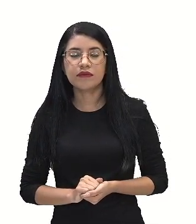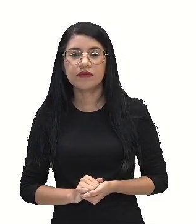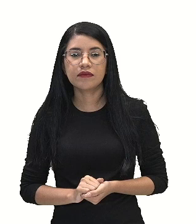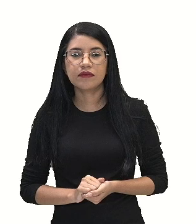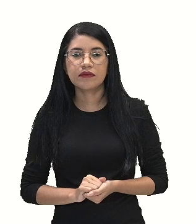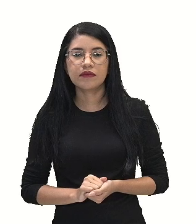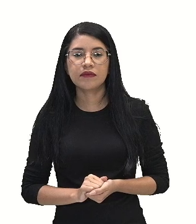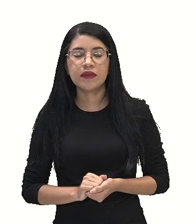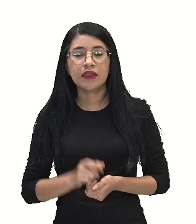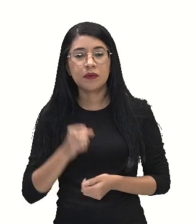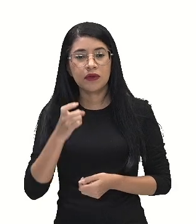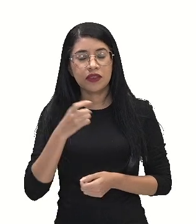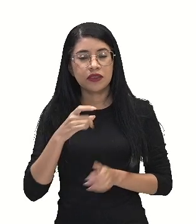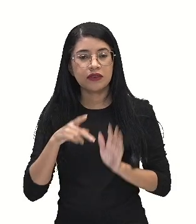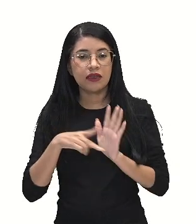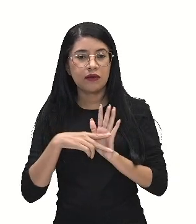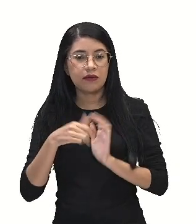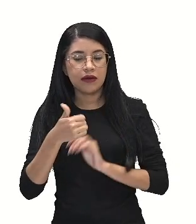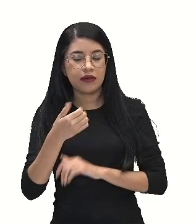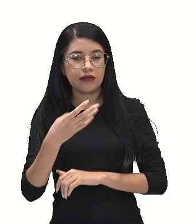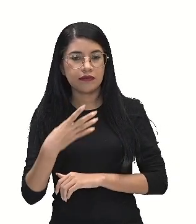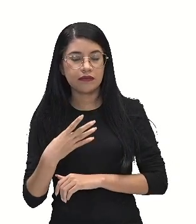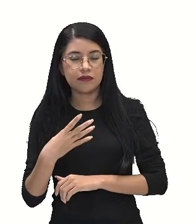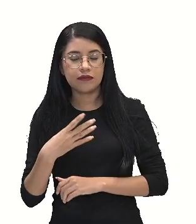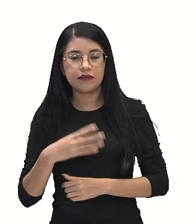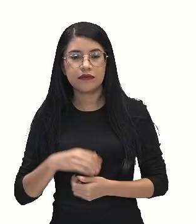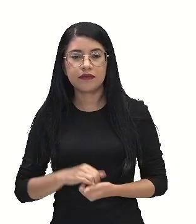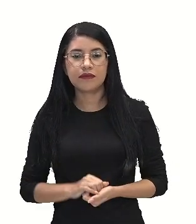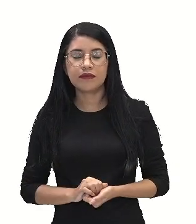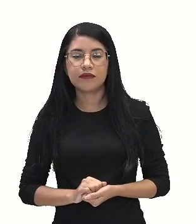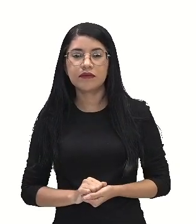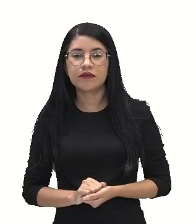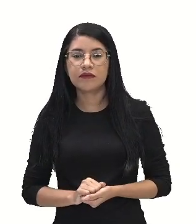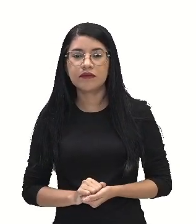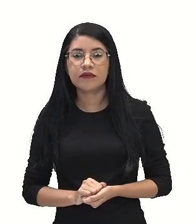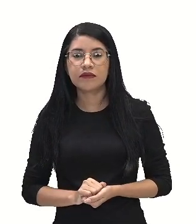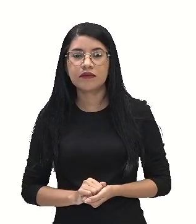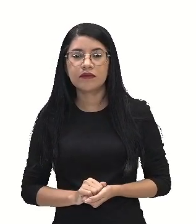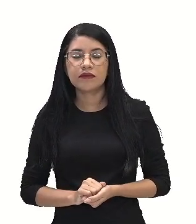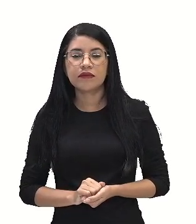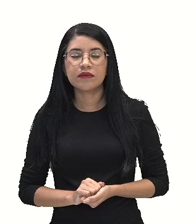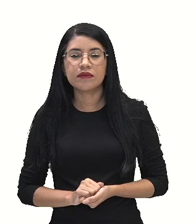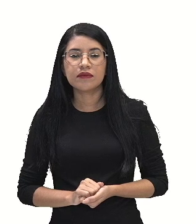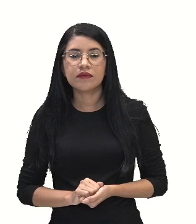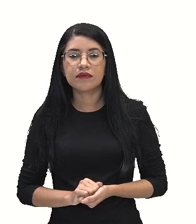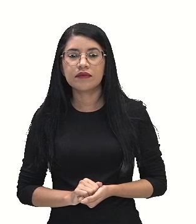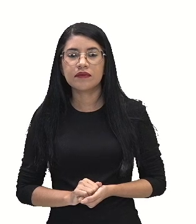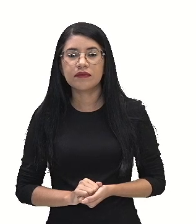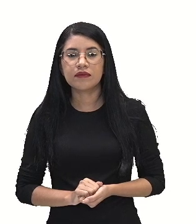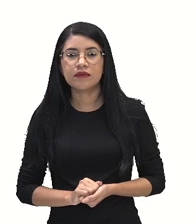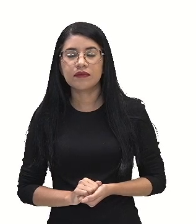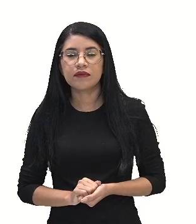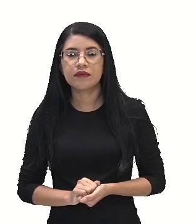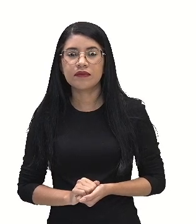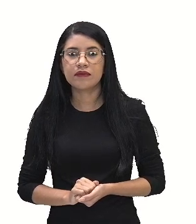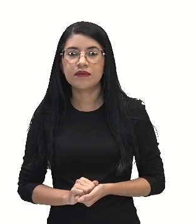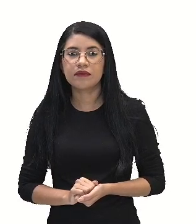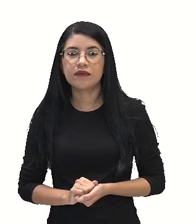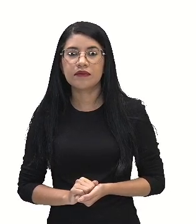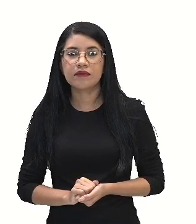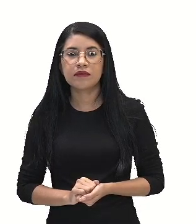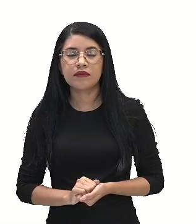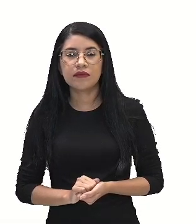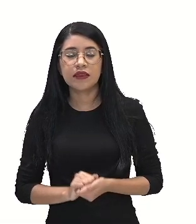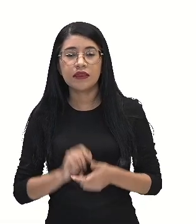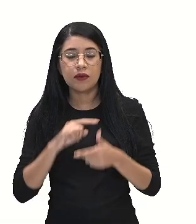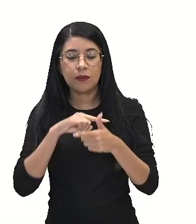x é igual a 14. 14 centímetros. Beleza? Muito bem, então o